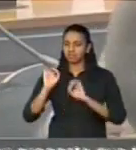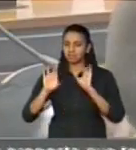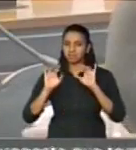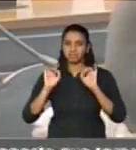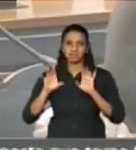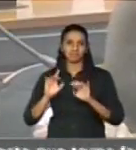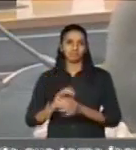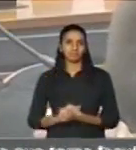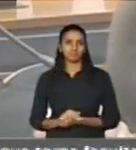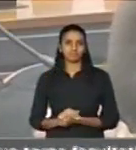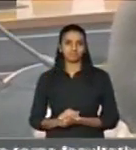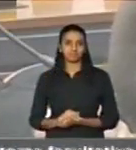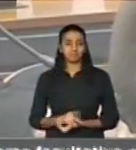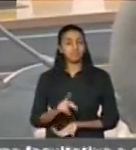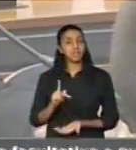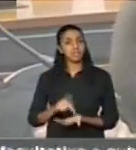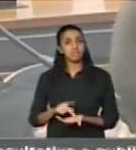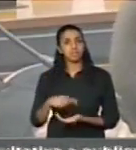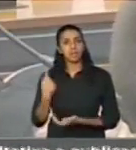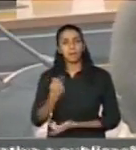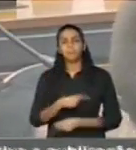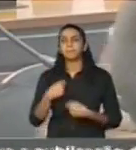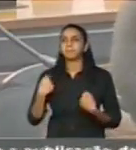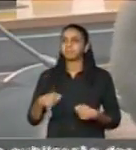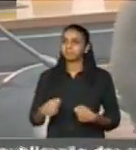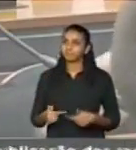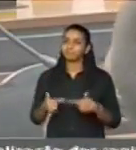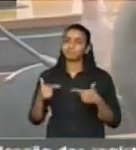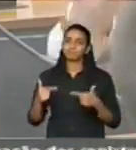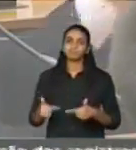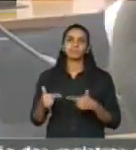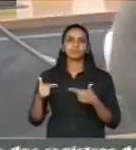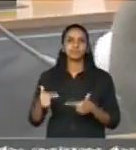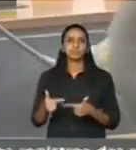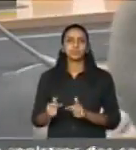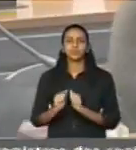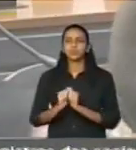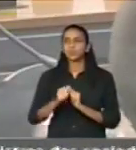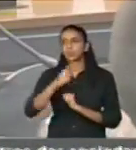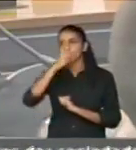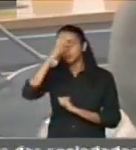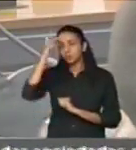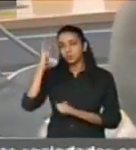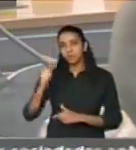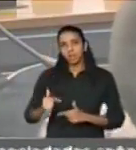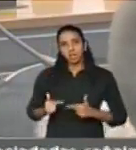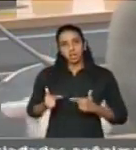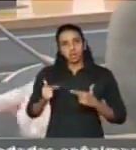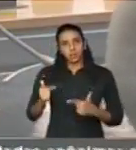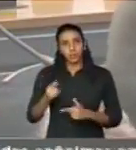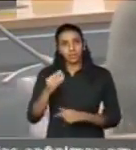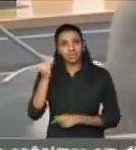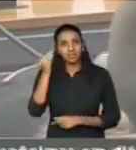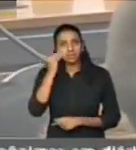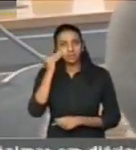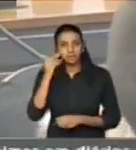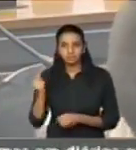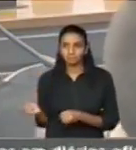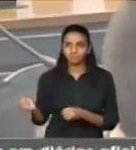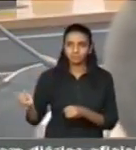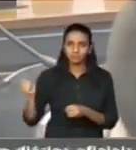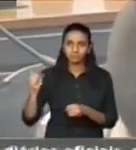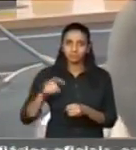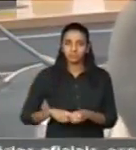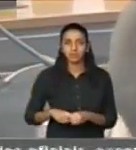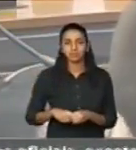bem verdade que temos que conviver ainda com pessoas que lutam para trazer de volta aquilo que já passou, já está